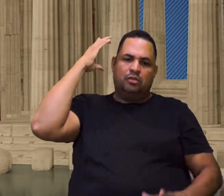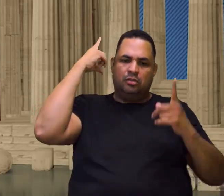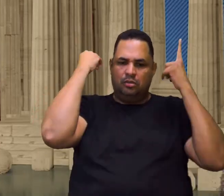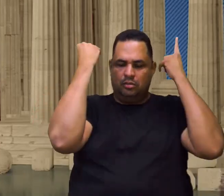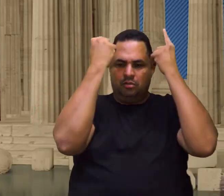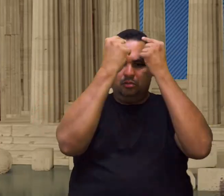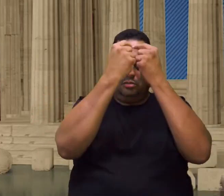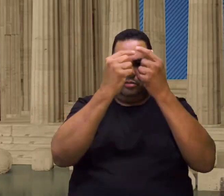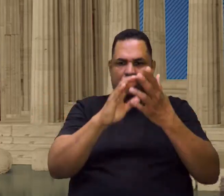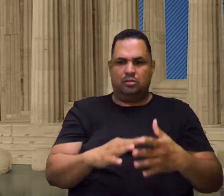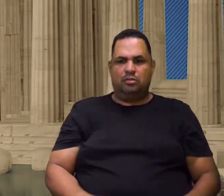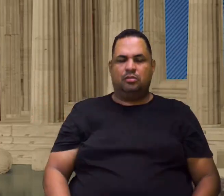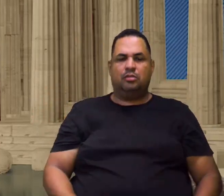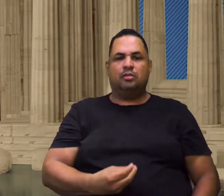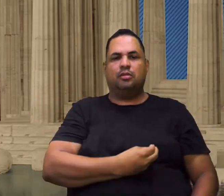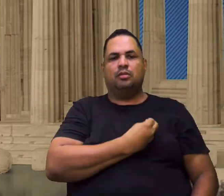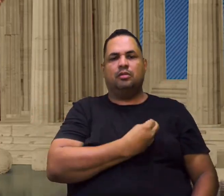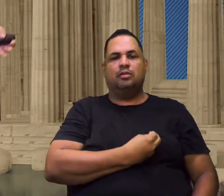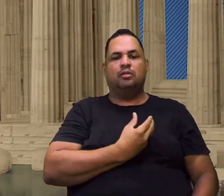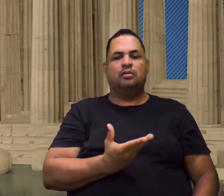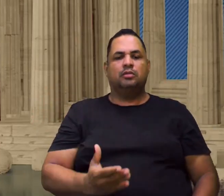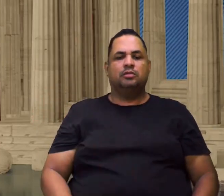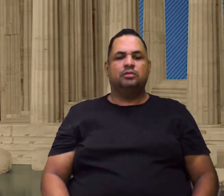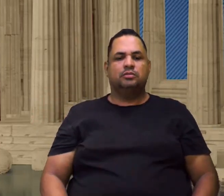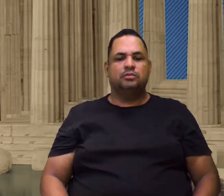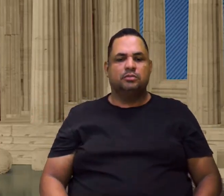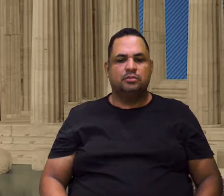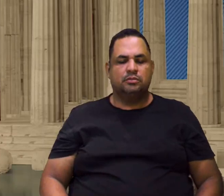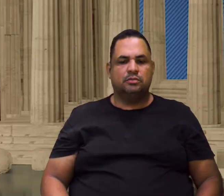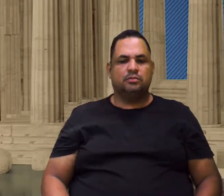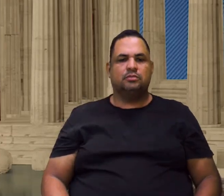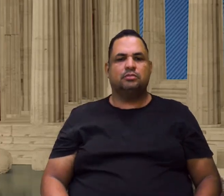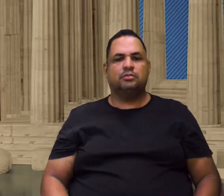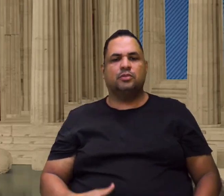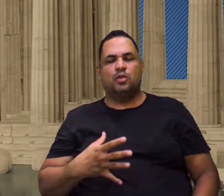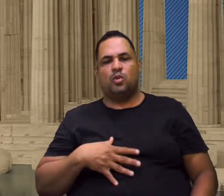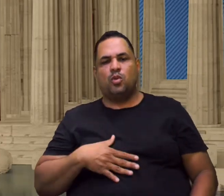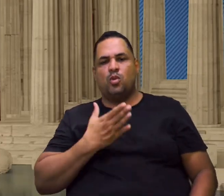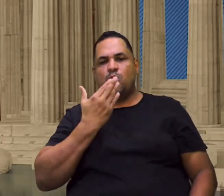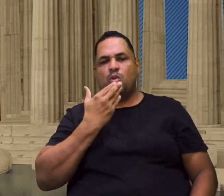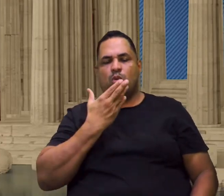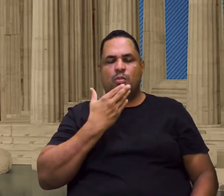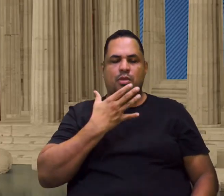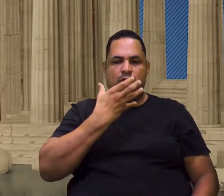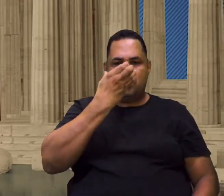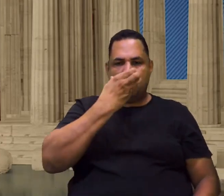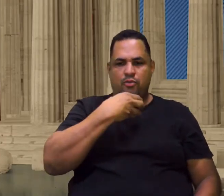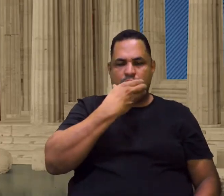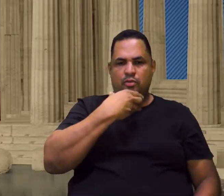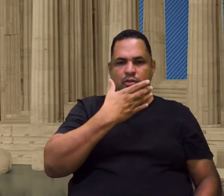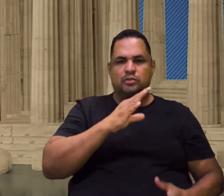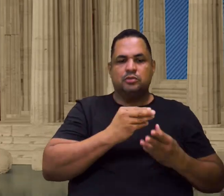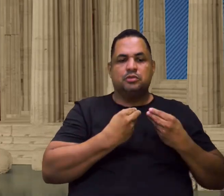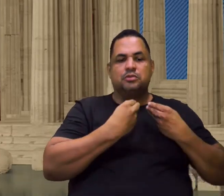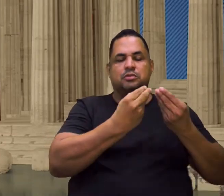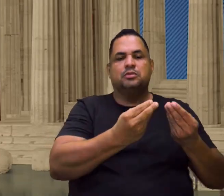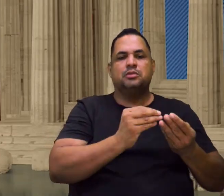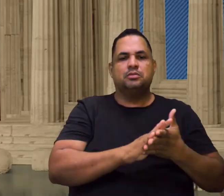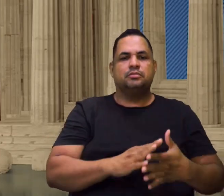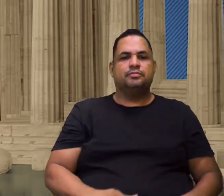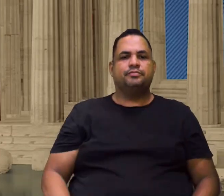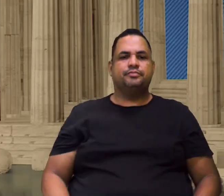Antiga, e eles viviam na natureza, naturalmente. Comiam frutas, aquilo que oferecia para eles, assim como os